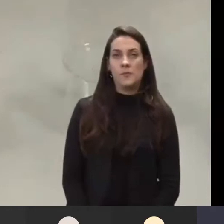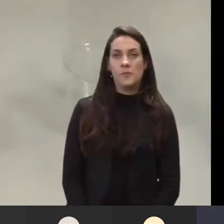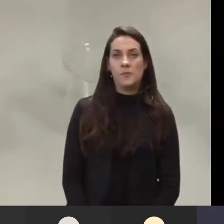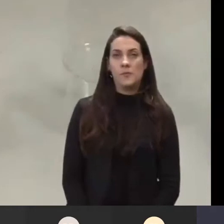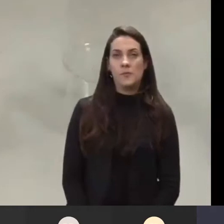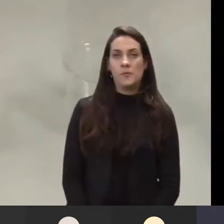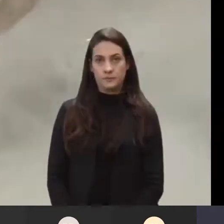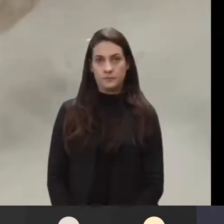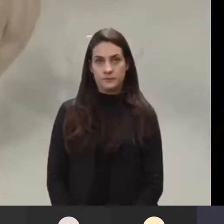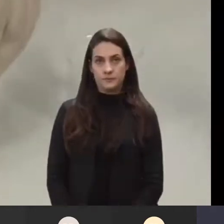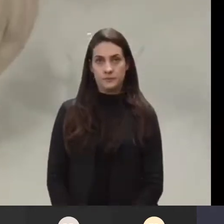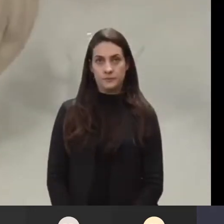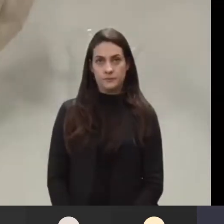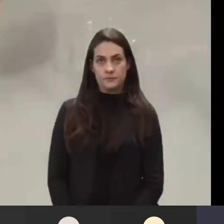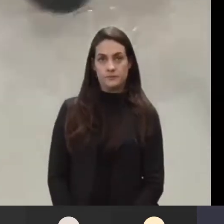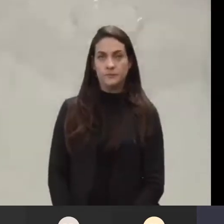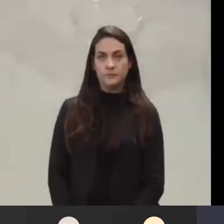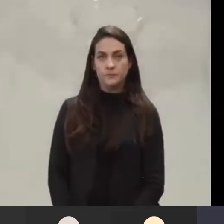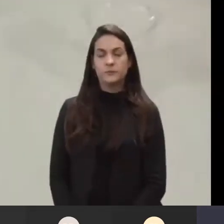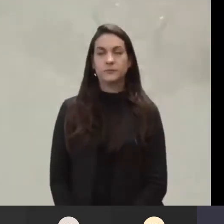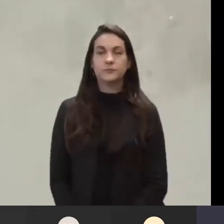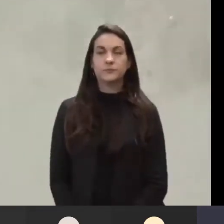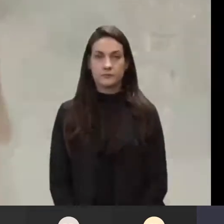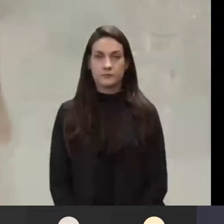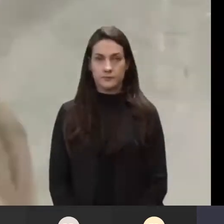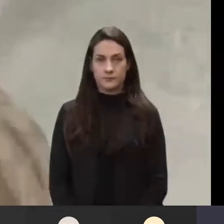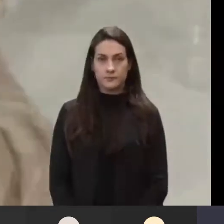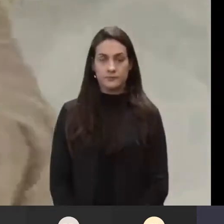Vai também impregnar esse disco de papel.